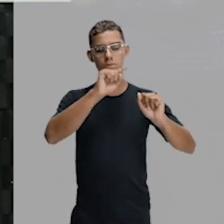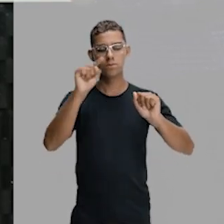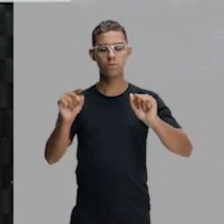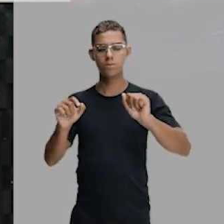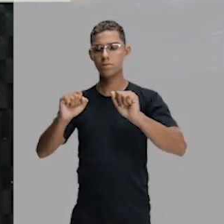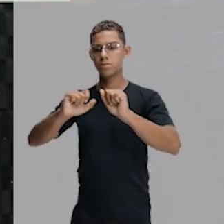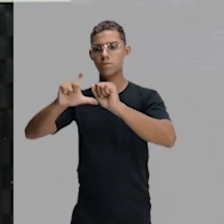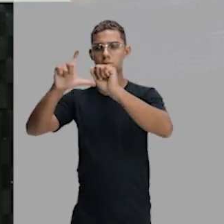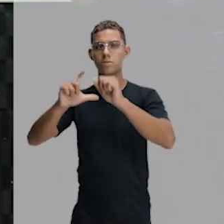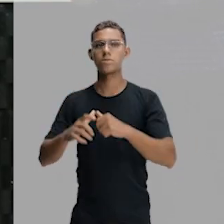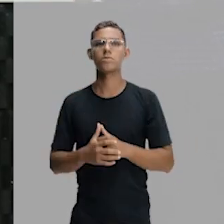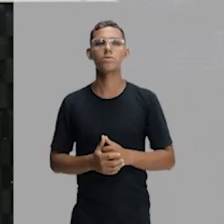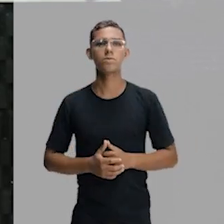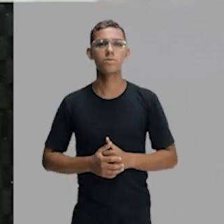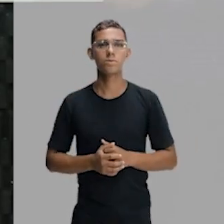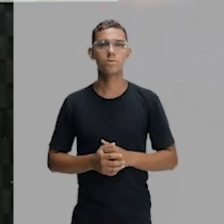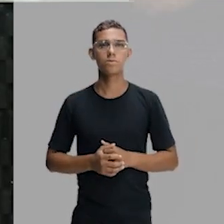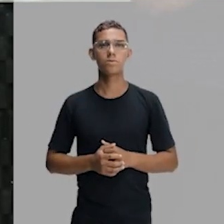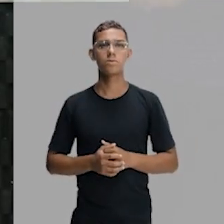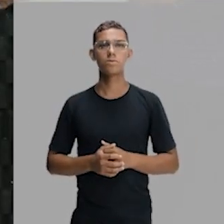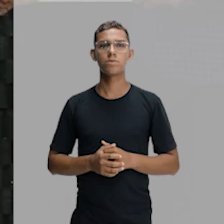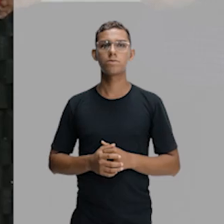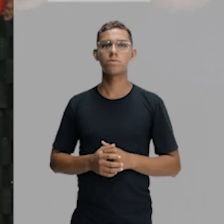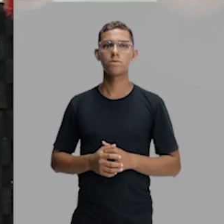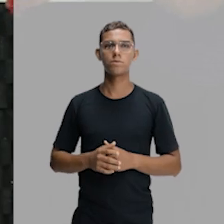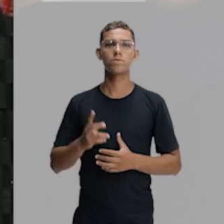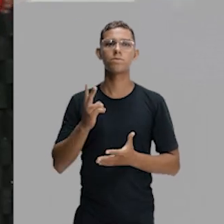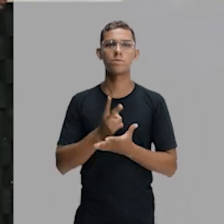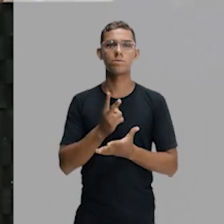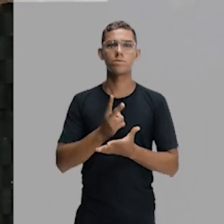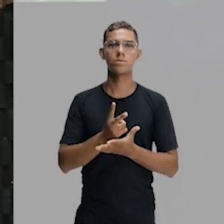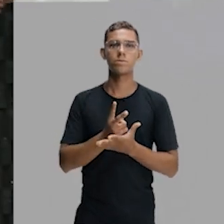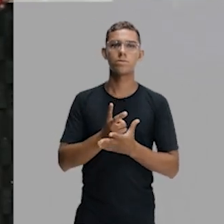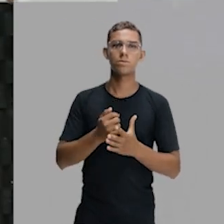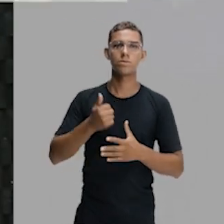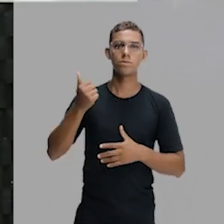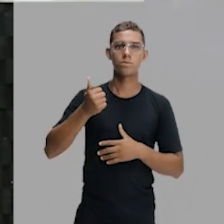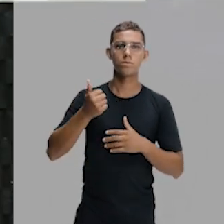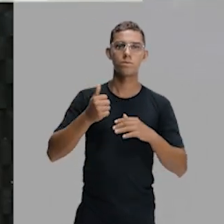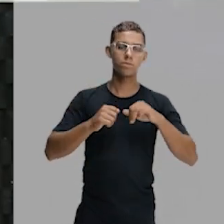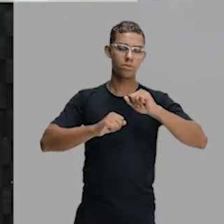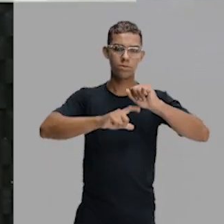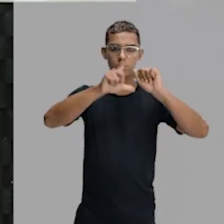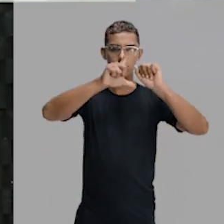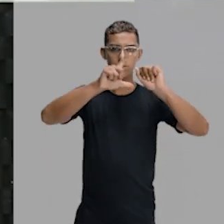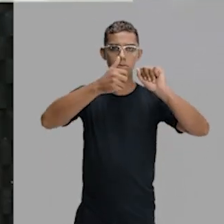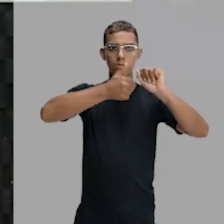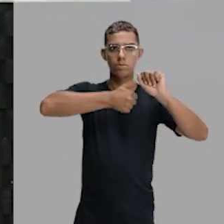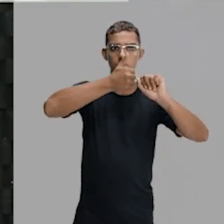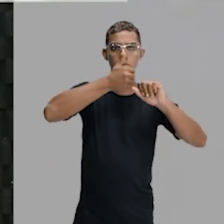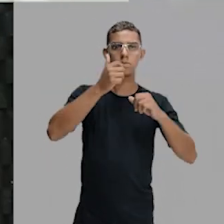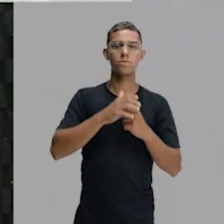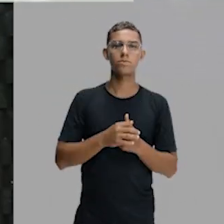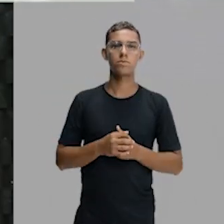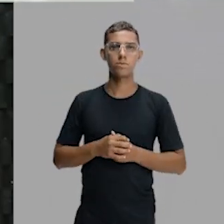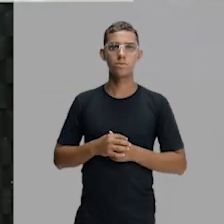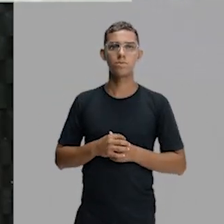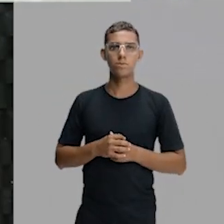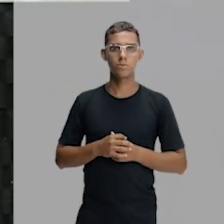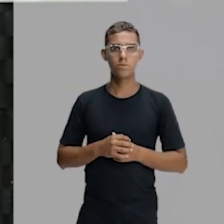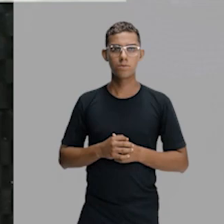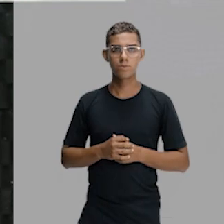quê? Azão, Azinho. Sempre a gente coloca a letra maiúscula primeiro. Então vai ficar heterozigoto